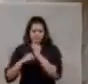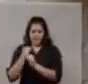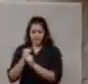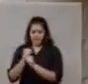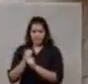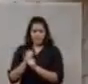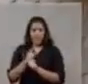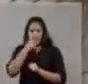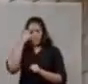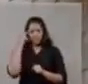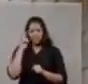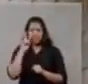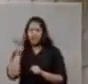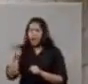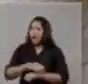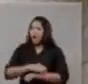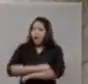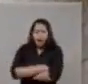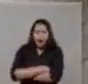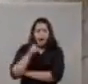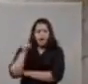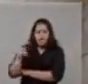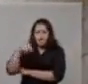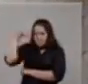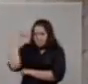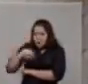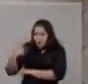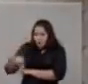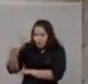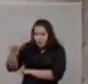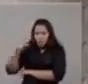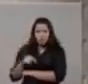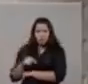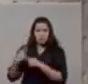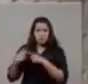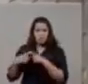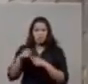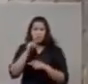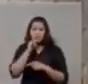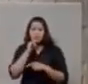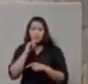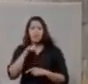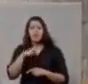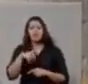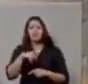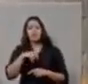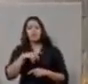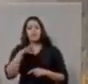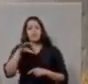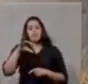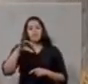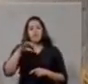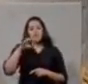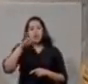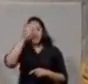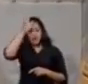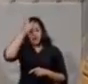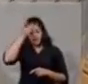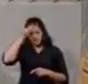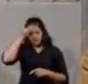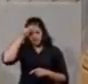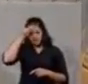as pessoas diriam que aquilo é um ritual da macumba, porque eles passam uma galinha 9 vezes sobre a cabeça do